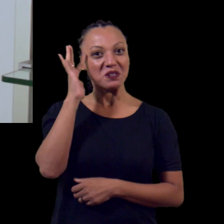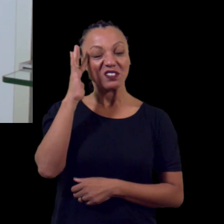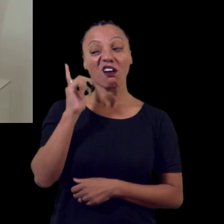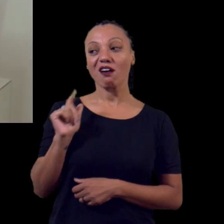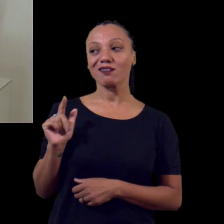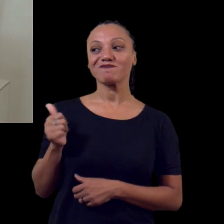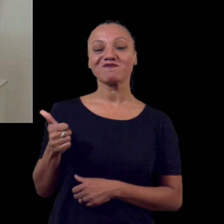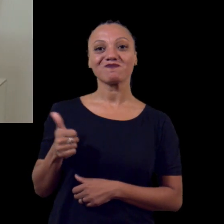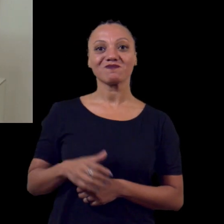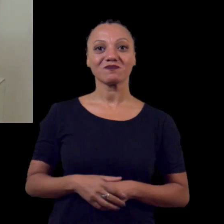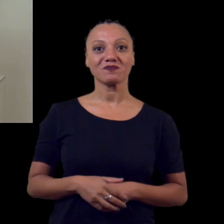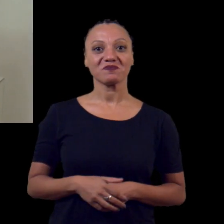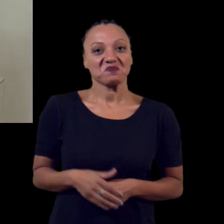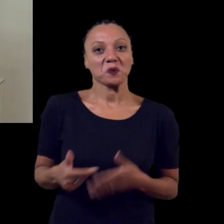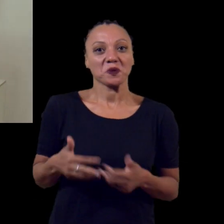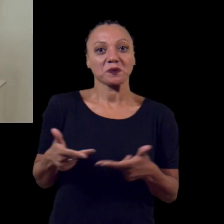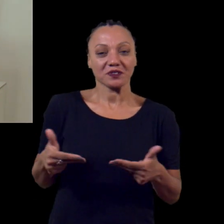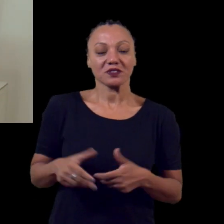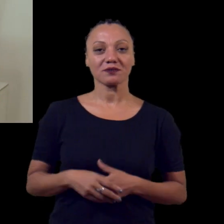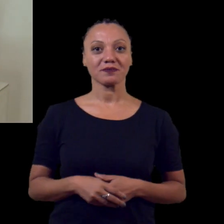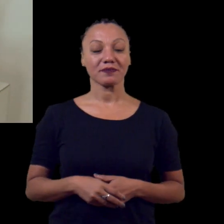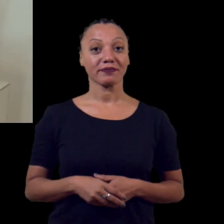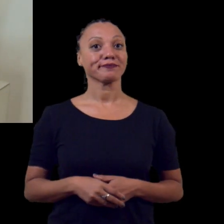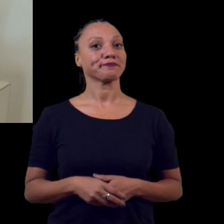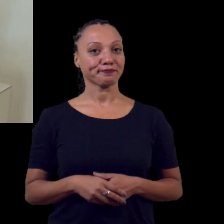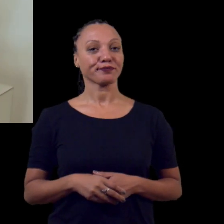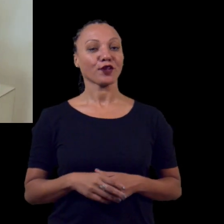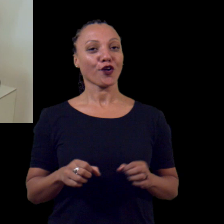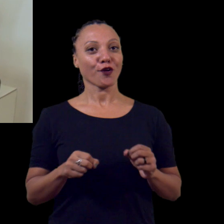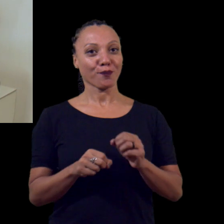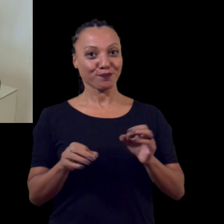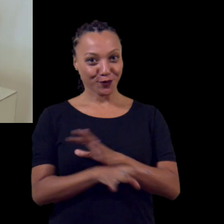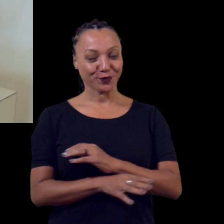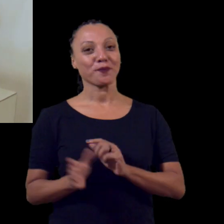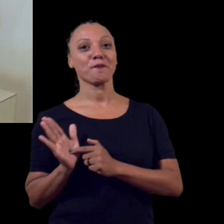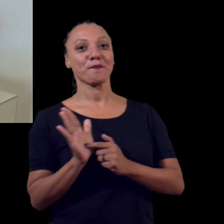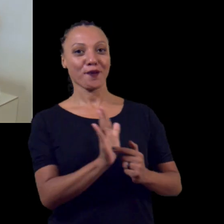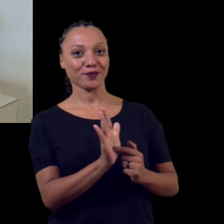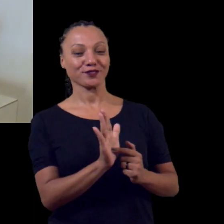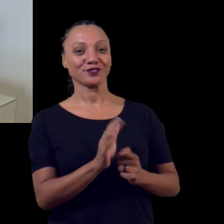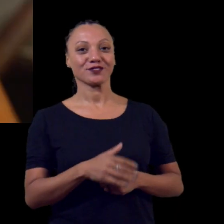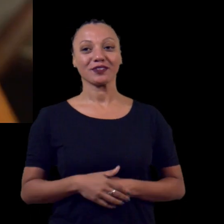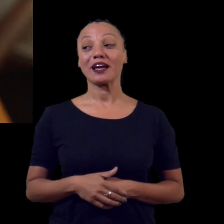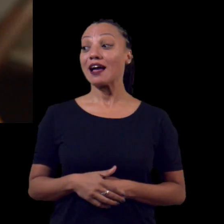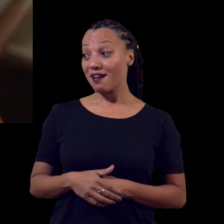tipo, faz qualquer coisa, né? Aí mostra o que faz. Aí